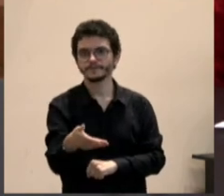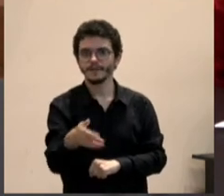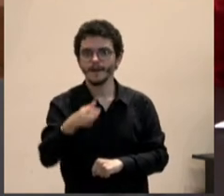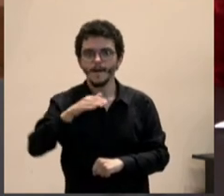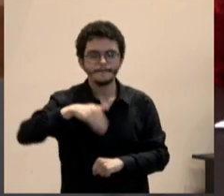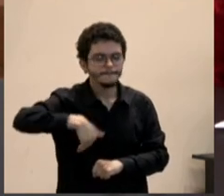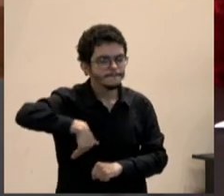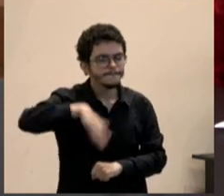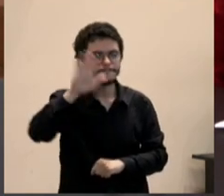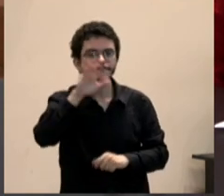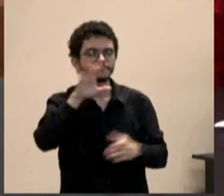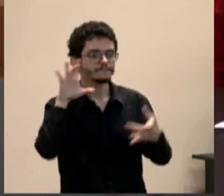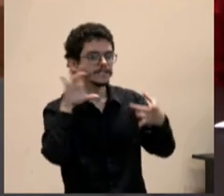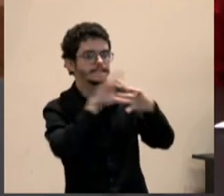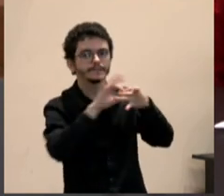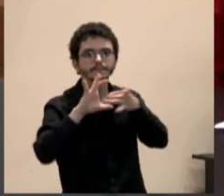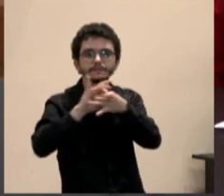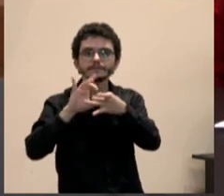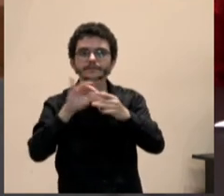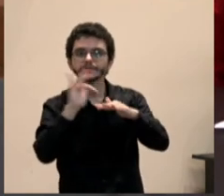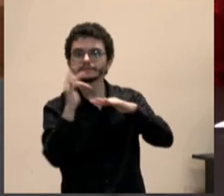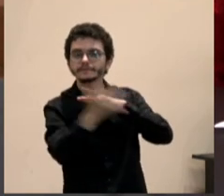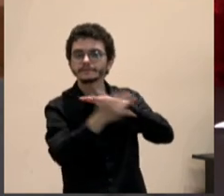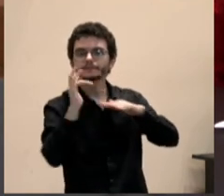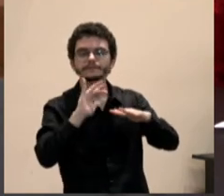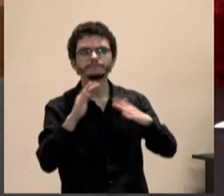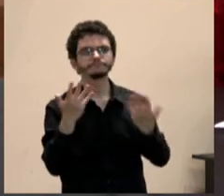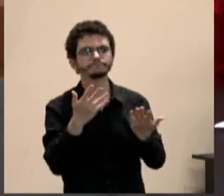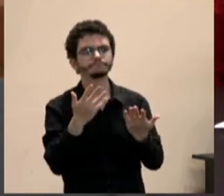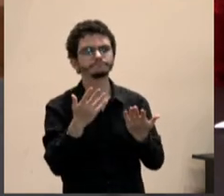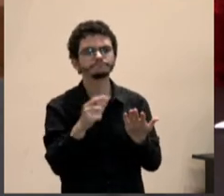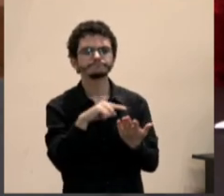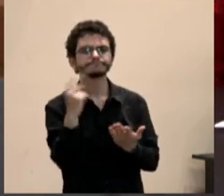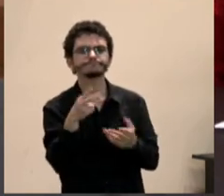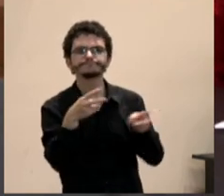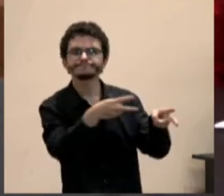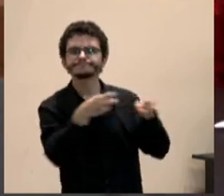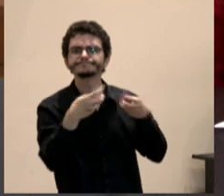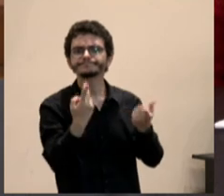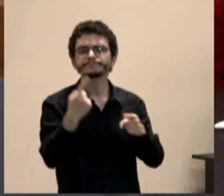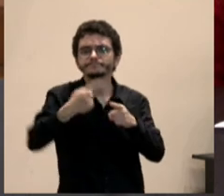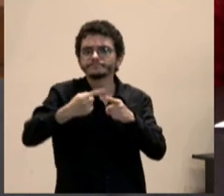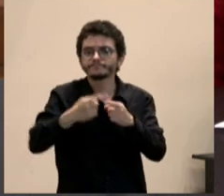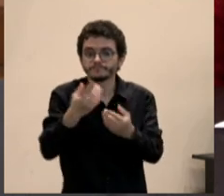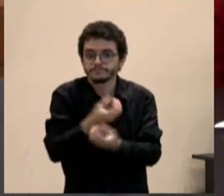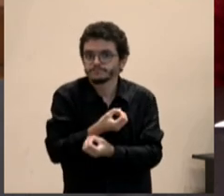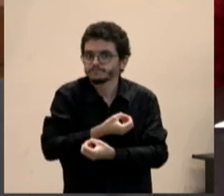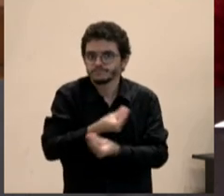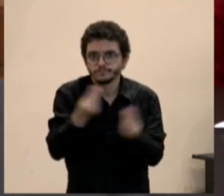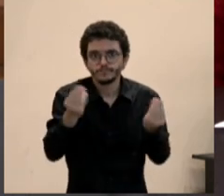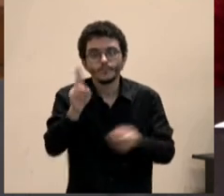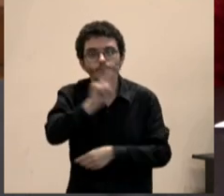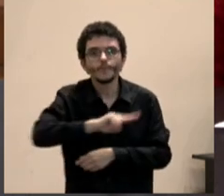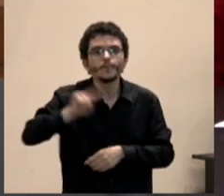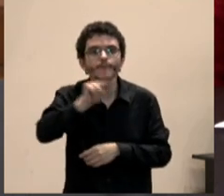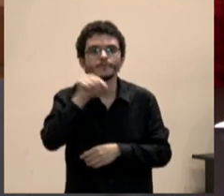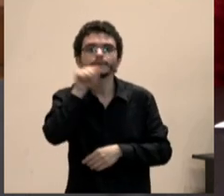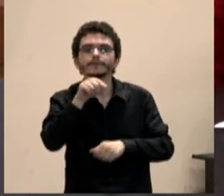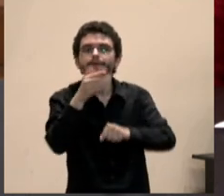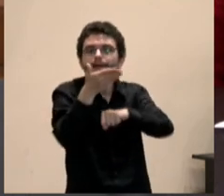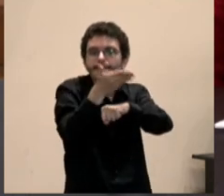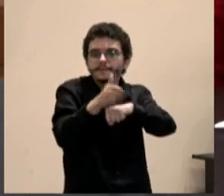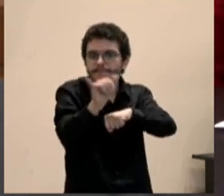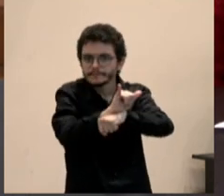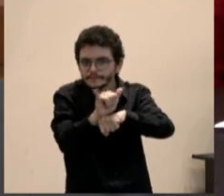mais engajamento na mídia. E aí você vê por que que muitos usam essa